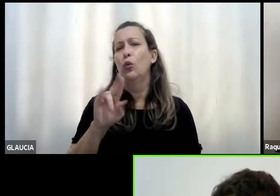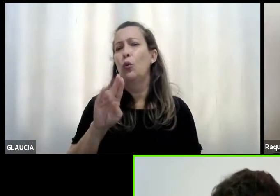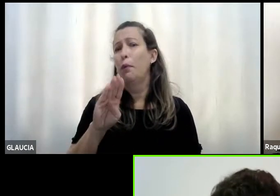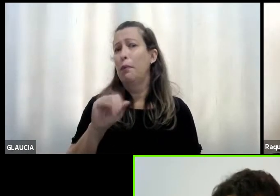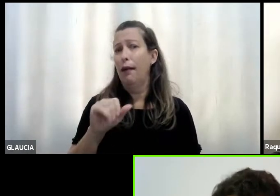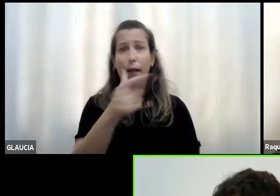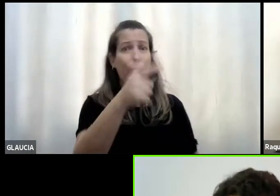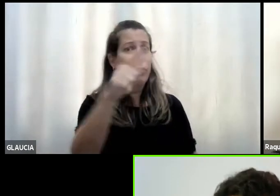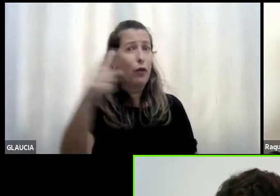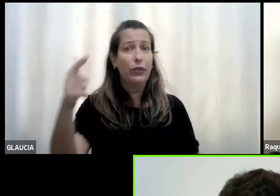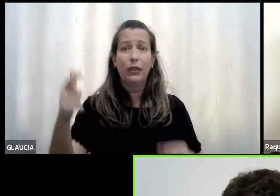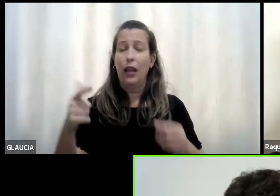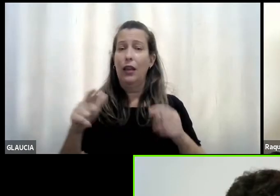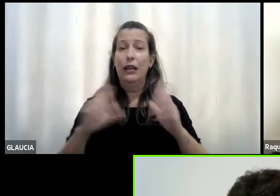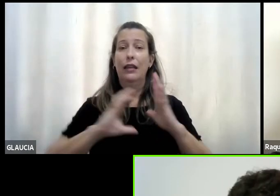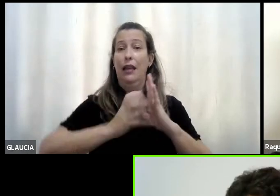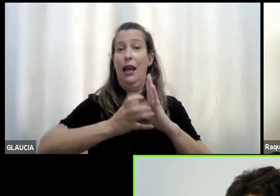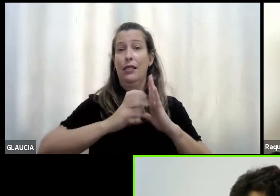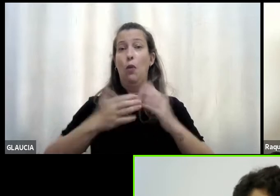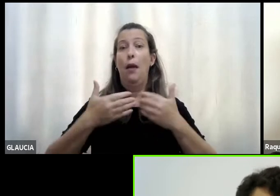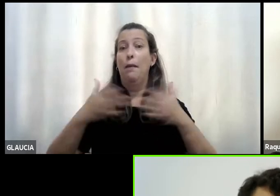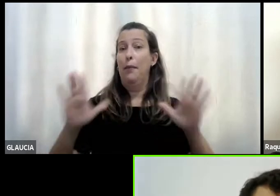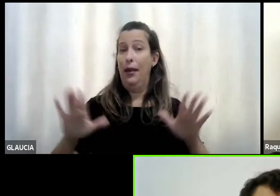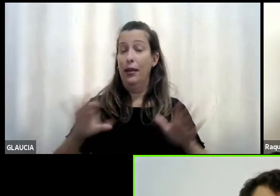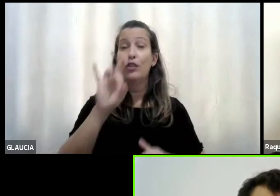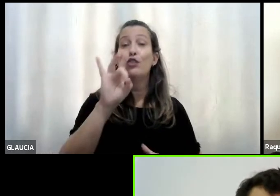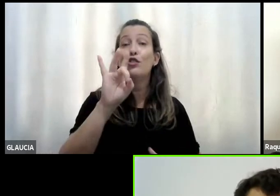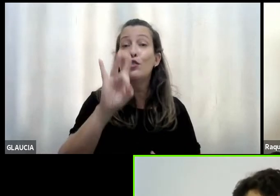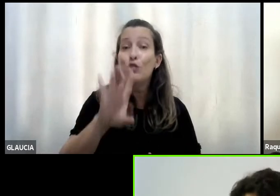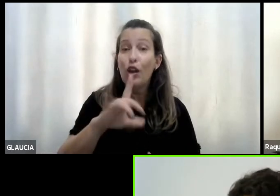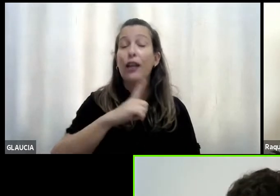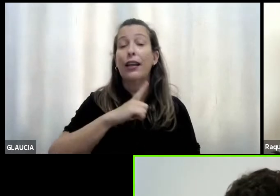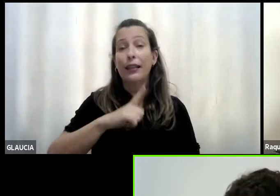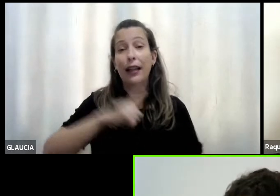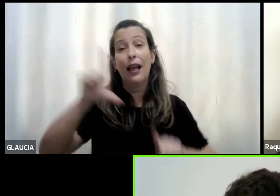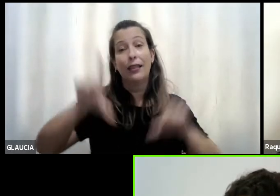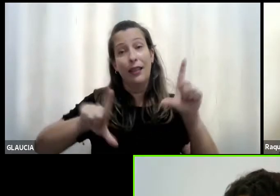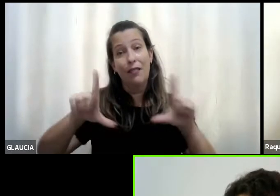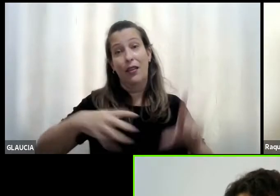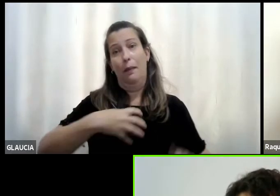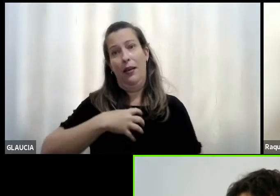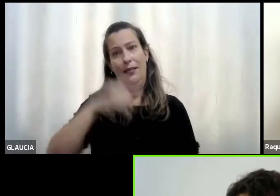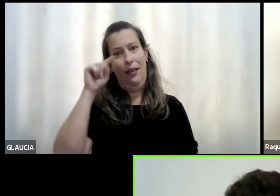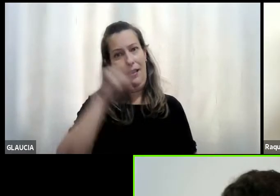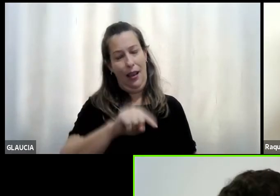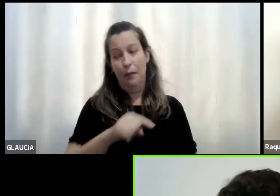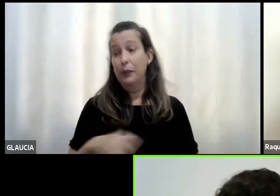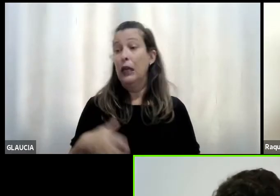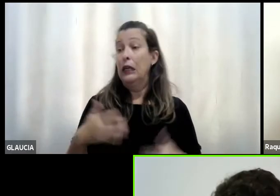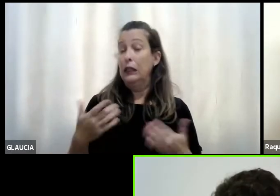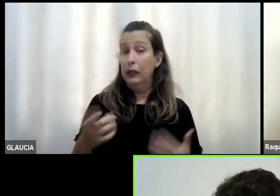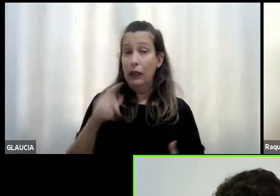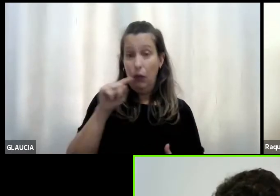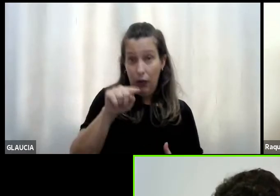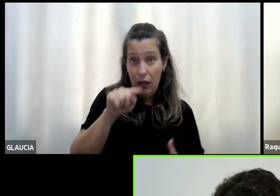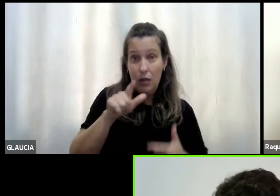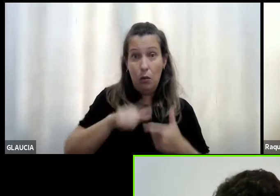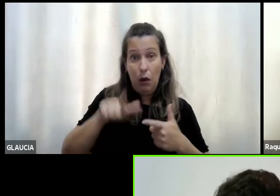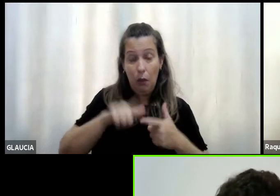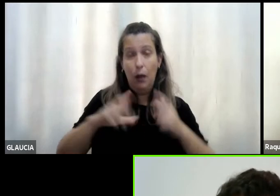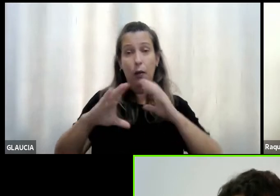TV aberta, só tem a TVE Bahia hoje lá. Então, assim, acho que esse problema que foi apontado dessa